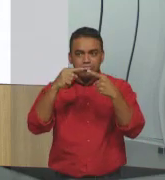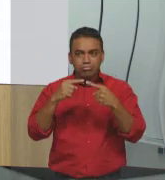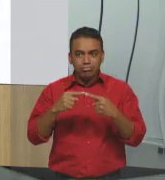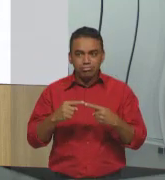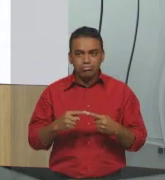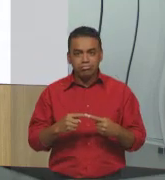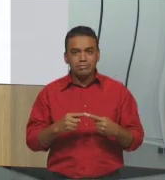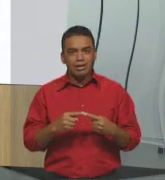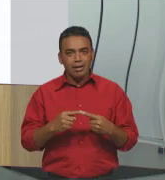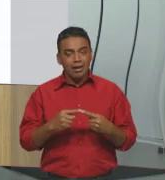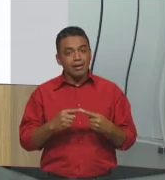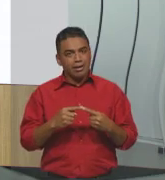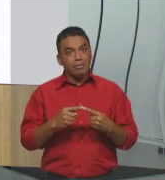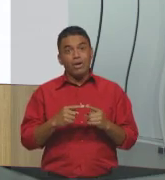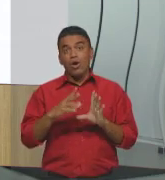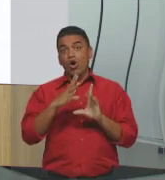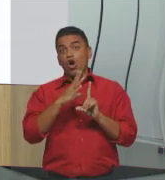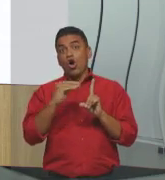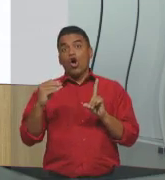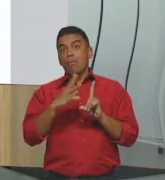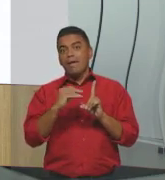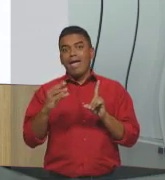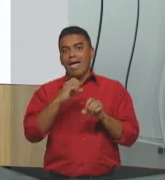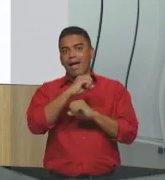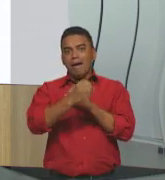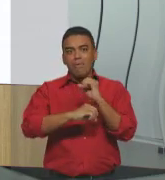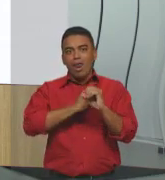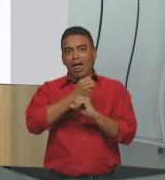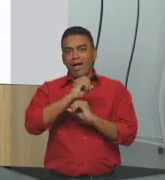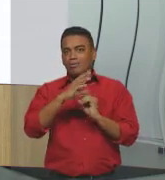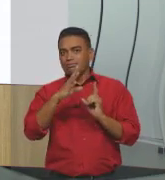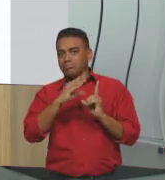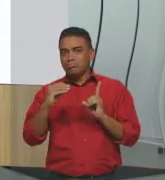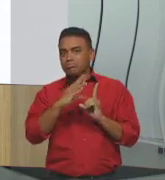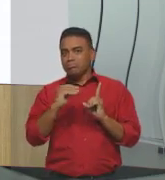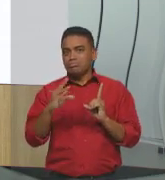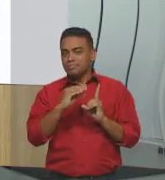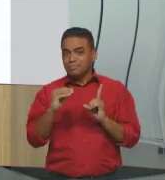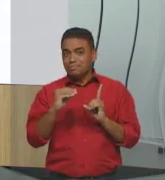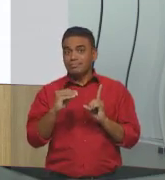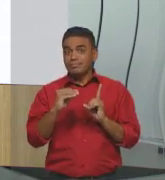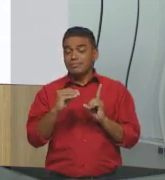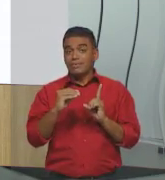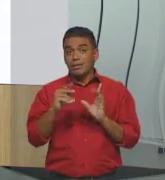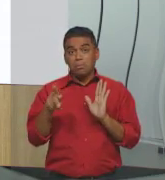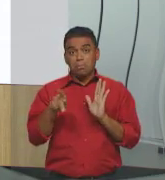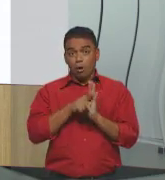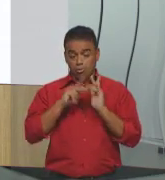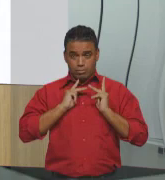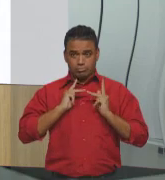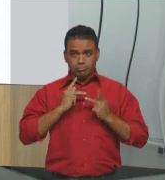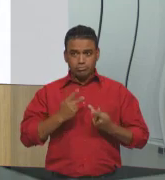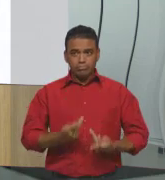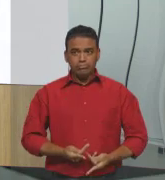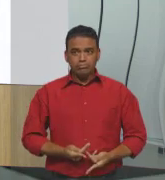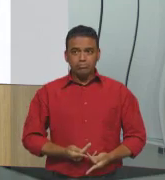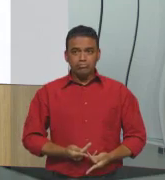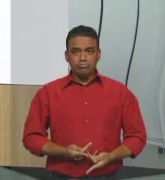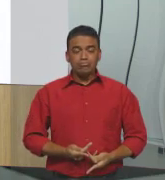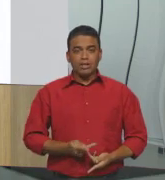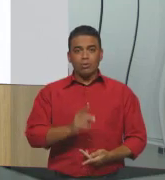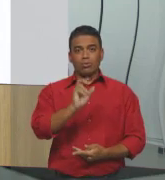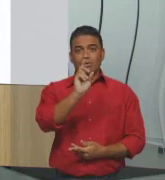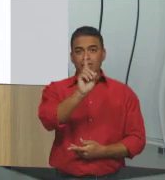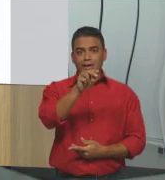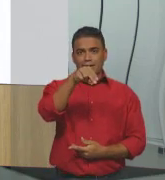a clonagem molecular desse fragmento, então, do DNA humano. Então, esse pedacinho de DNA